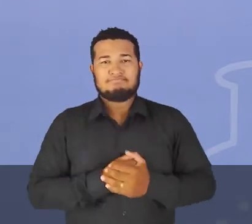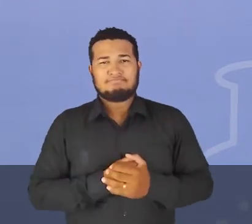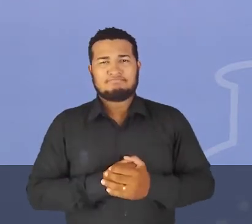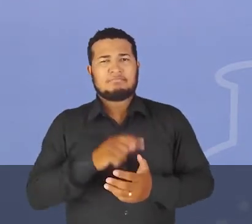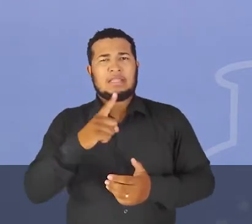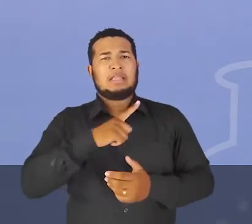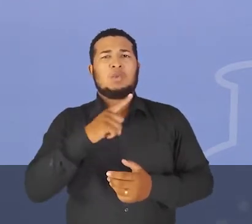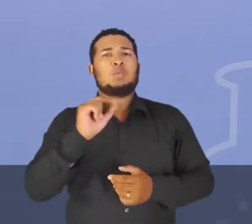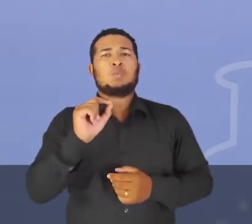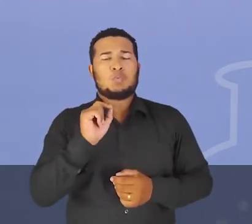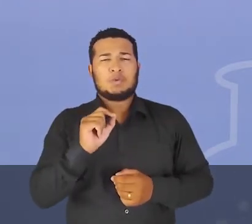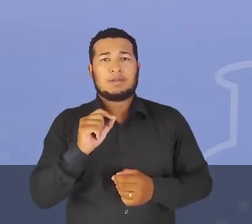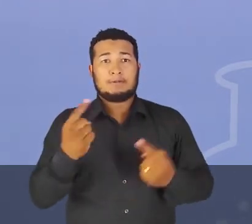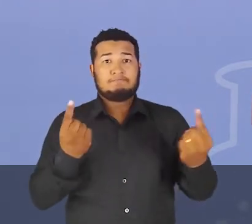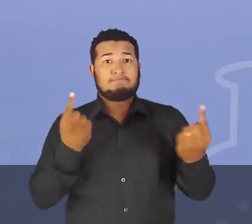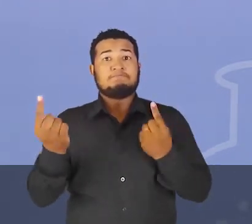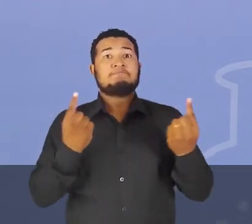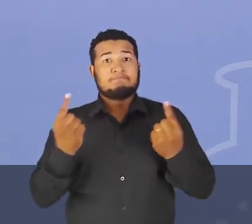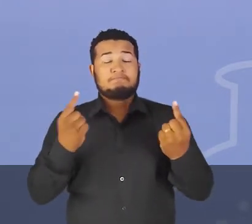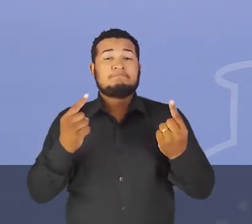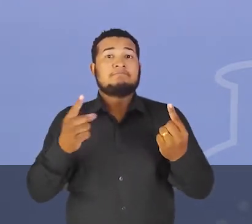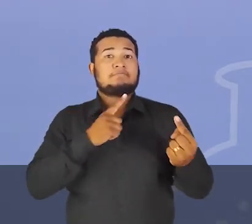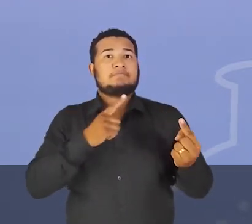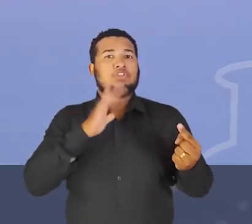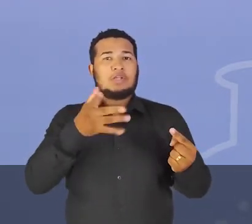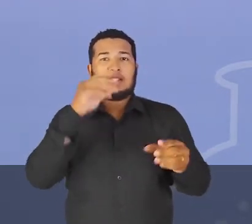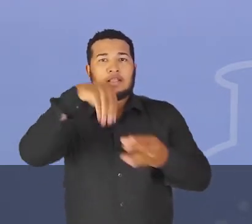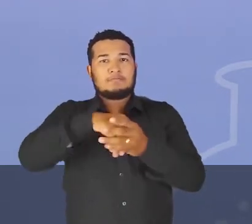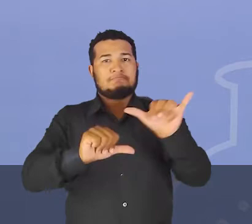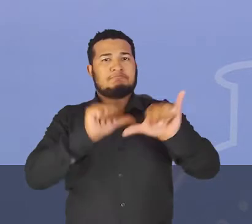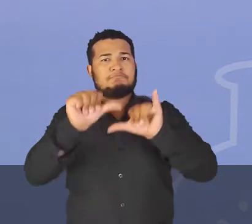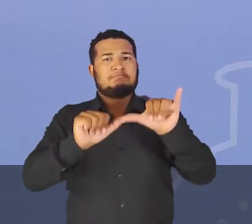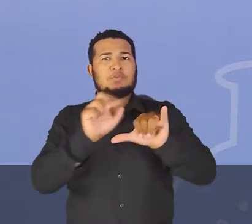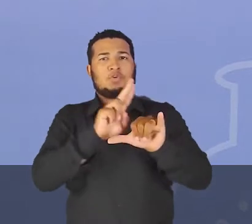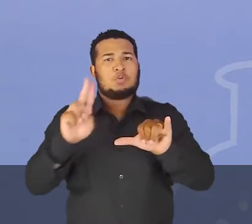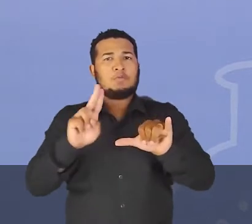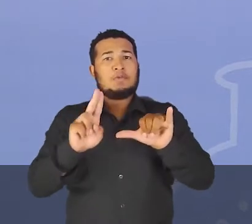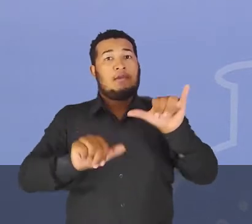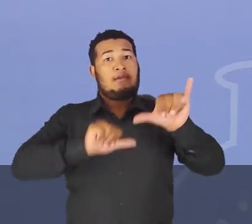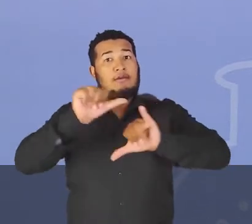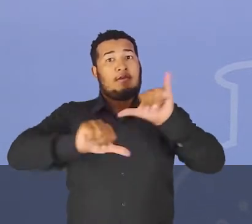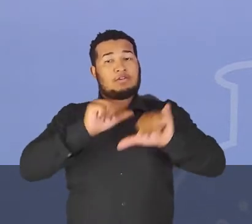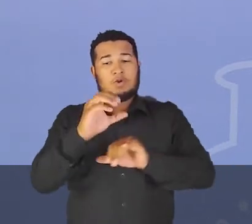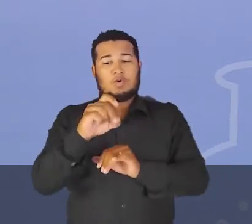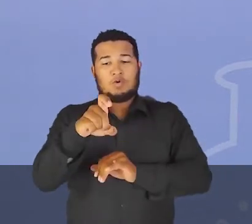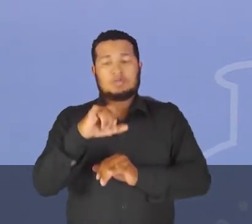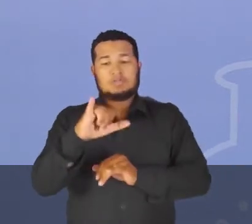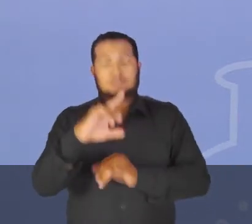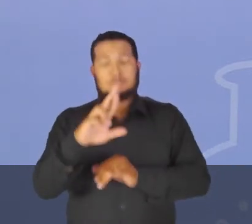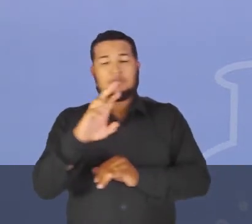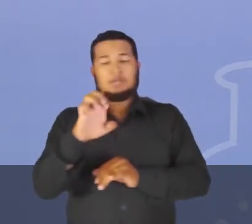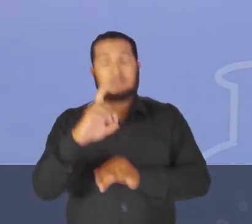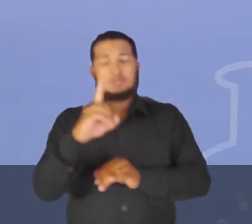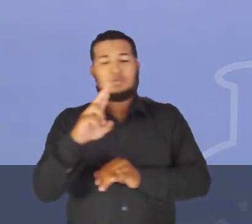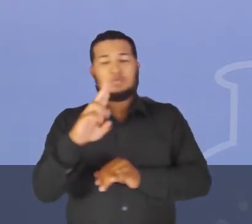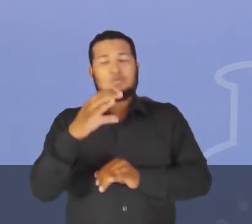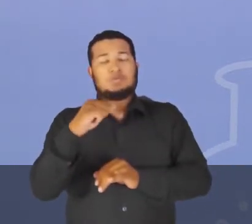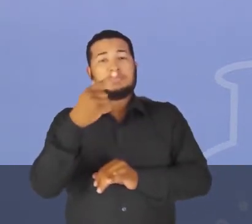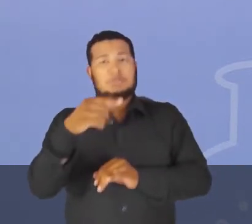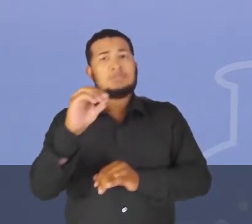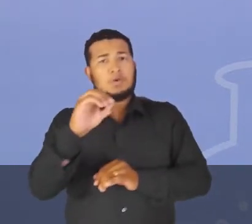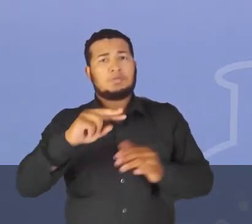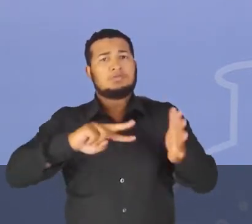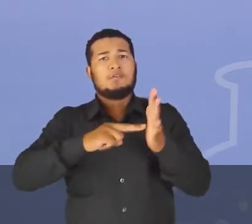aí, então? Os dois processos ocorrem através dessa reação que a gente chama de reação de oxirredução, que é uma reação onde